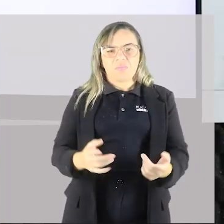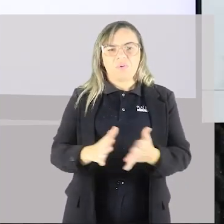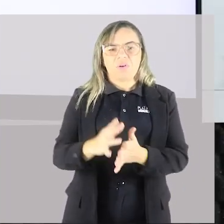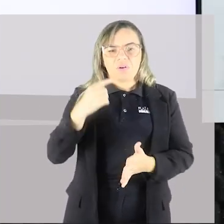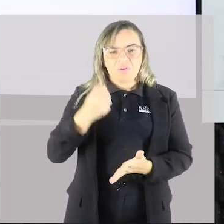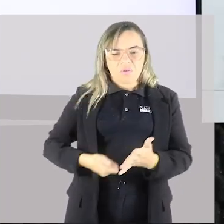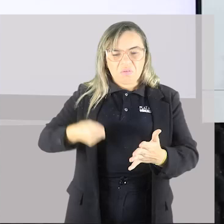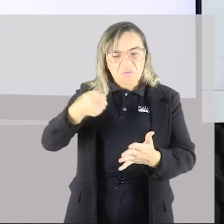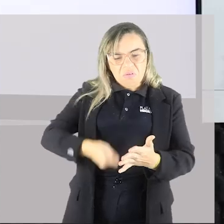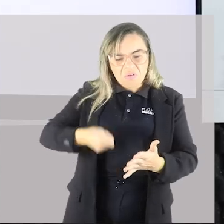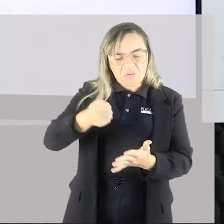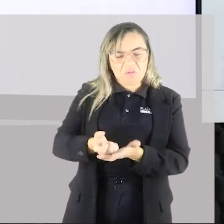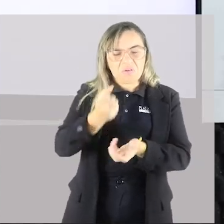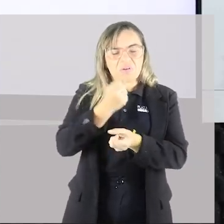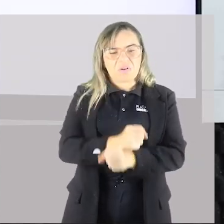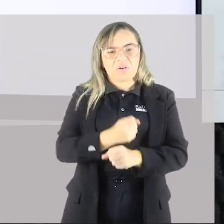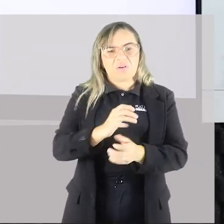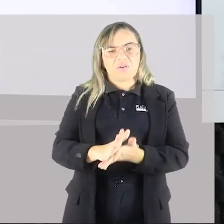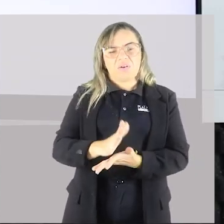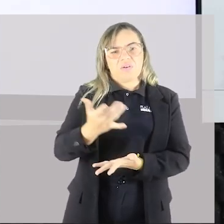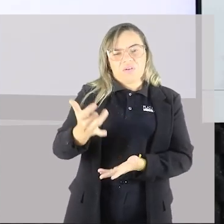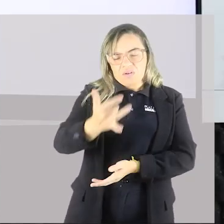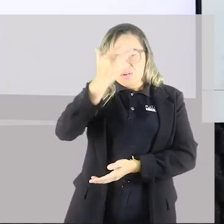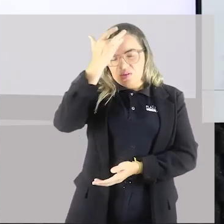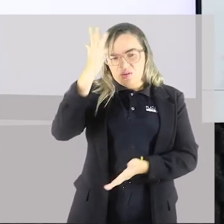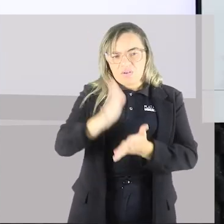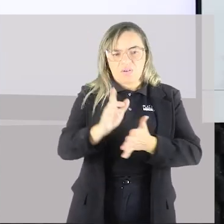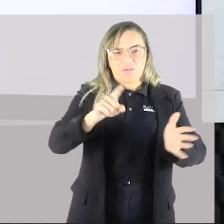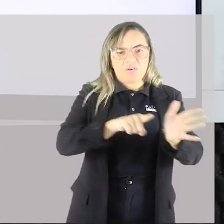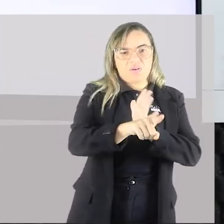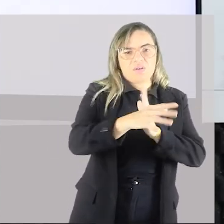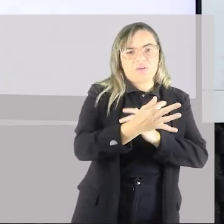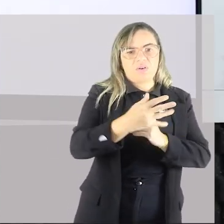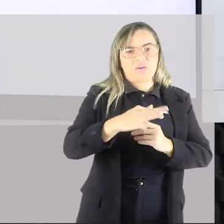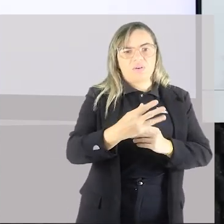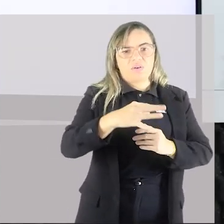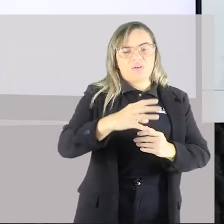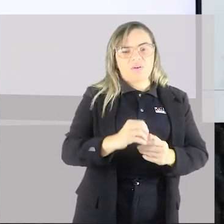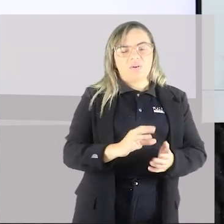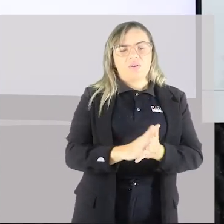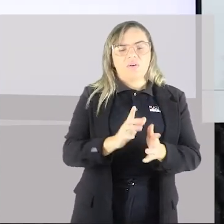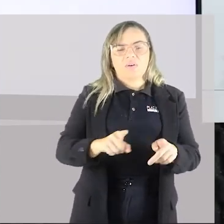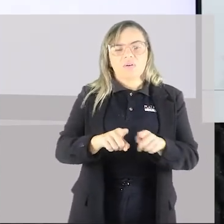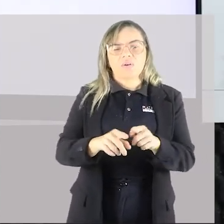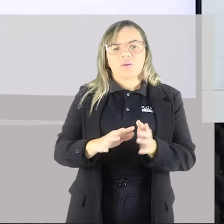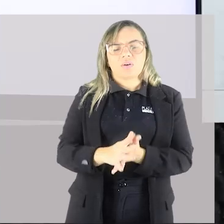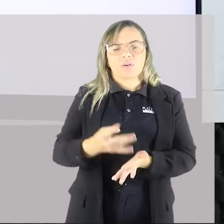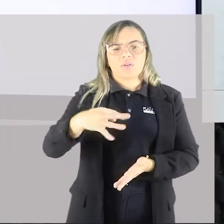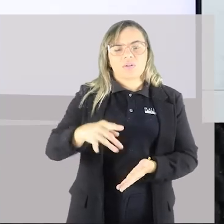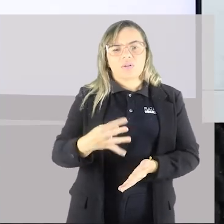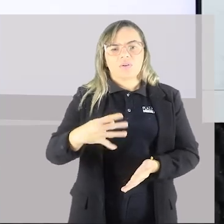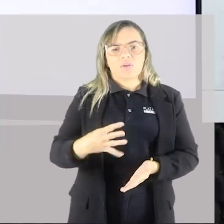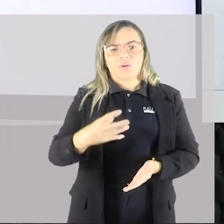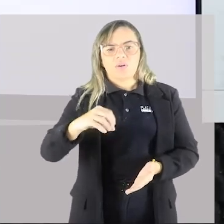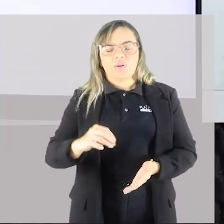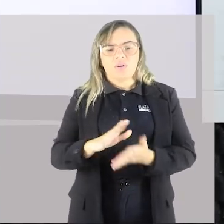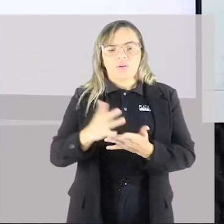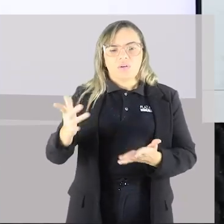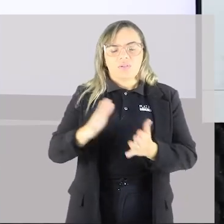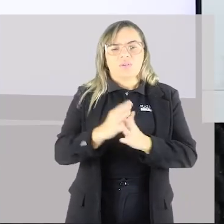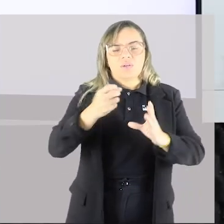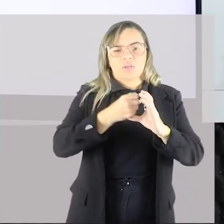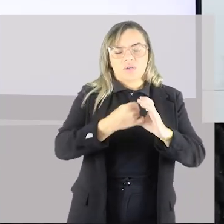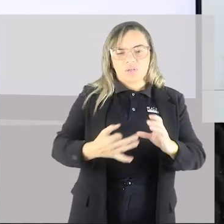explorado. Tá? Seria muito fácil pegar questões ali do Fordismo, do Taylorismo, que são elementos